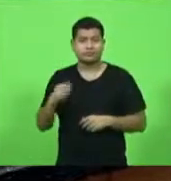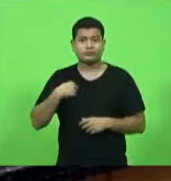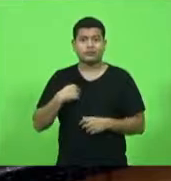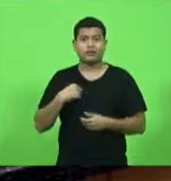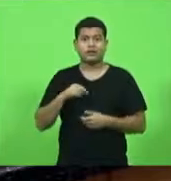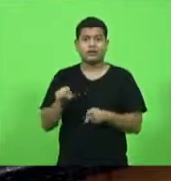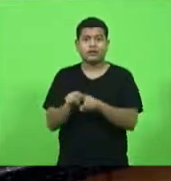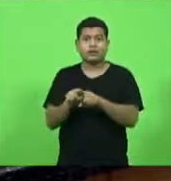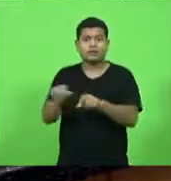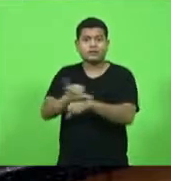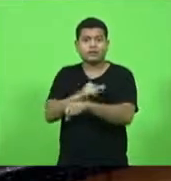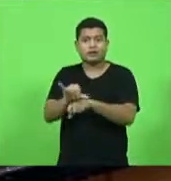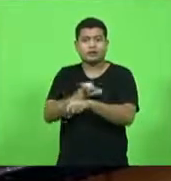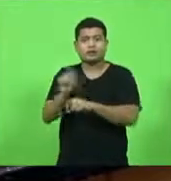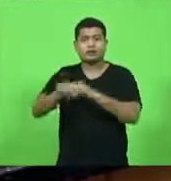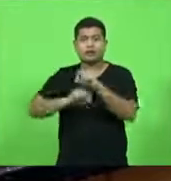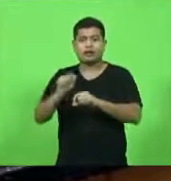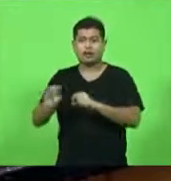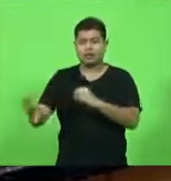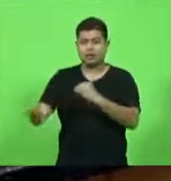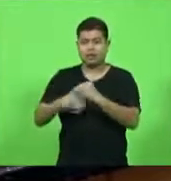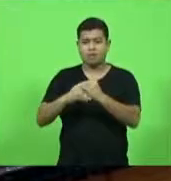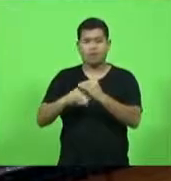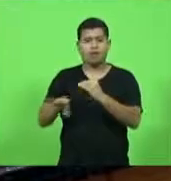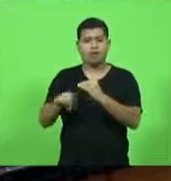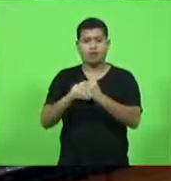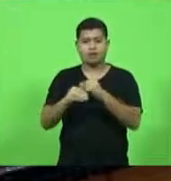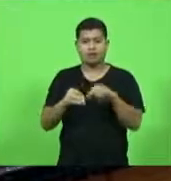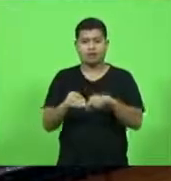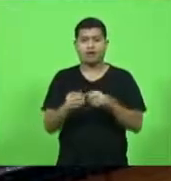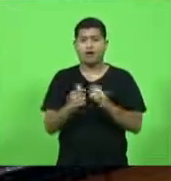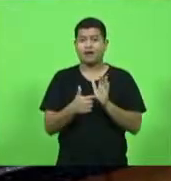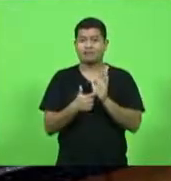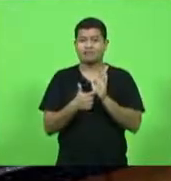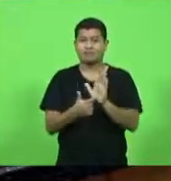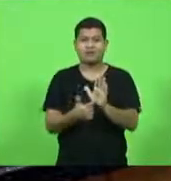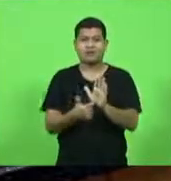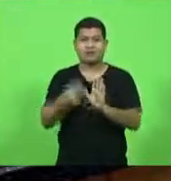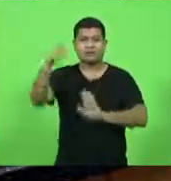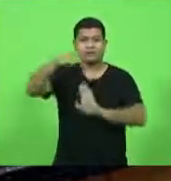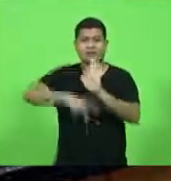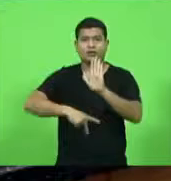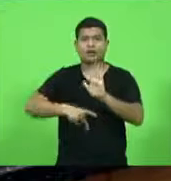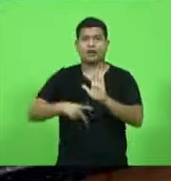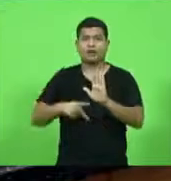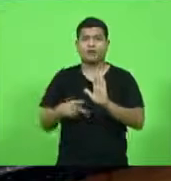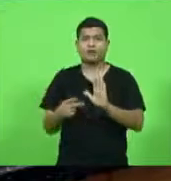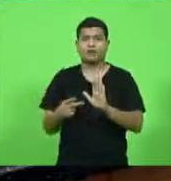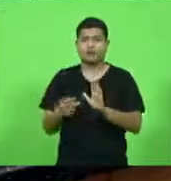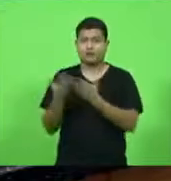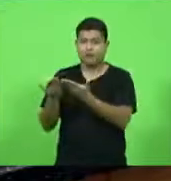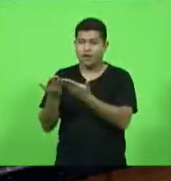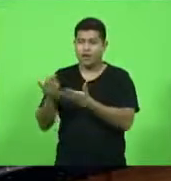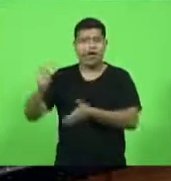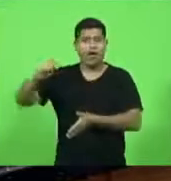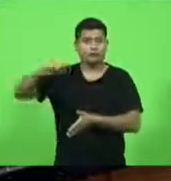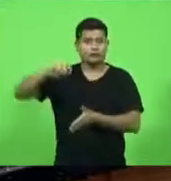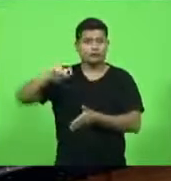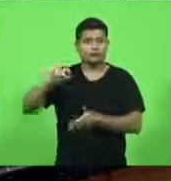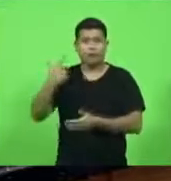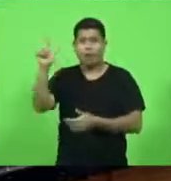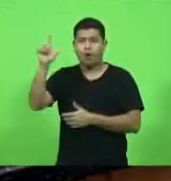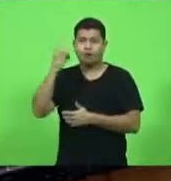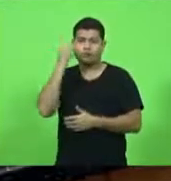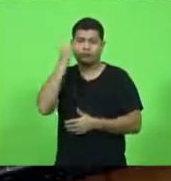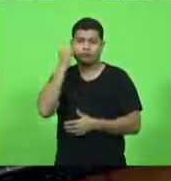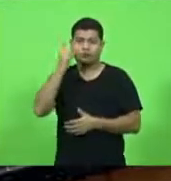emendas. Isso é fácil, você apresenta um projeto, o outro deputado vai lá e faz uma emenda no seu projeto. A emenda é